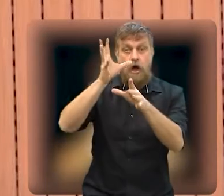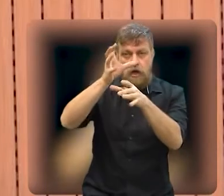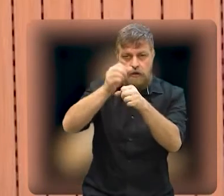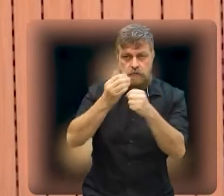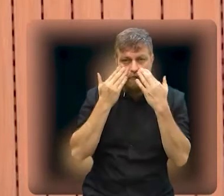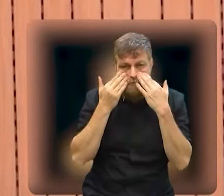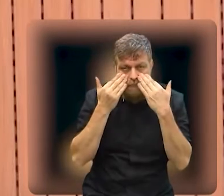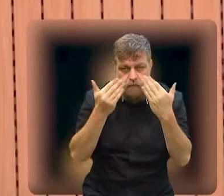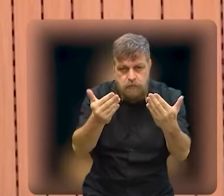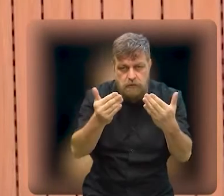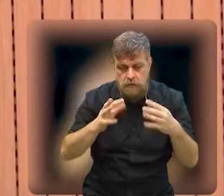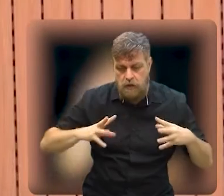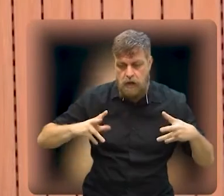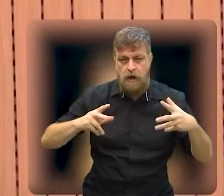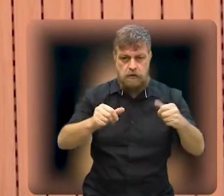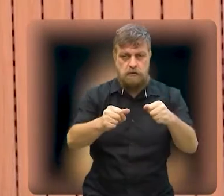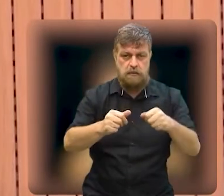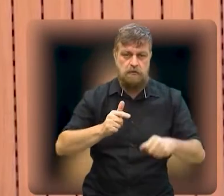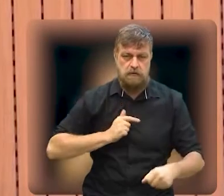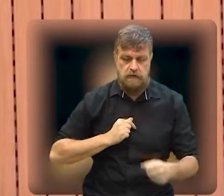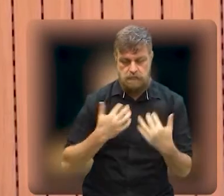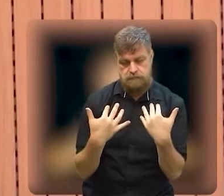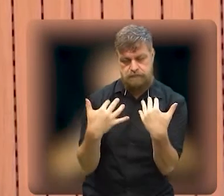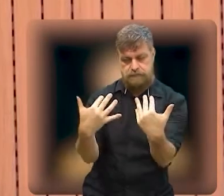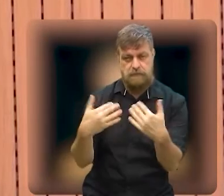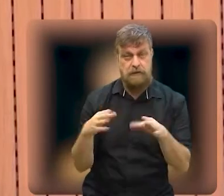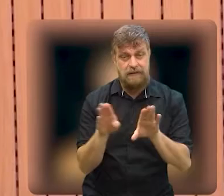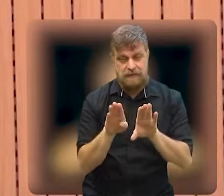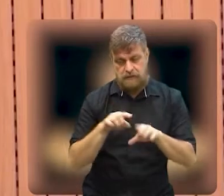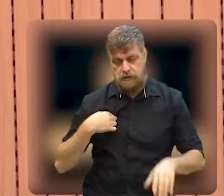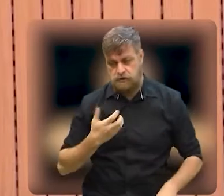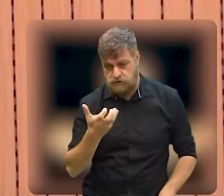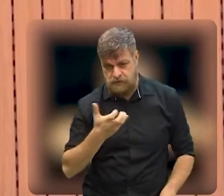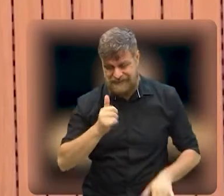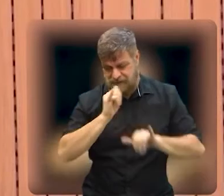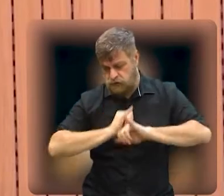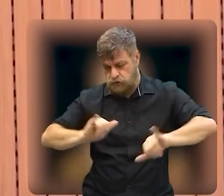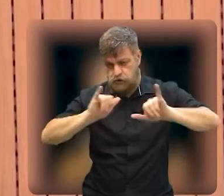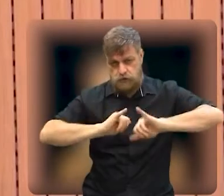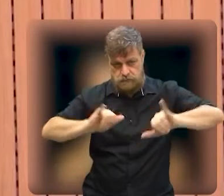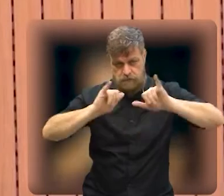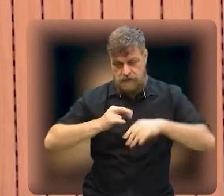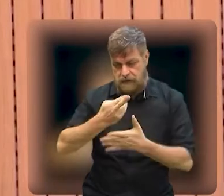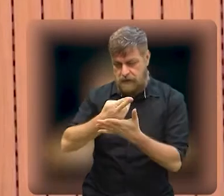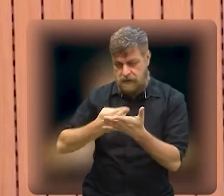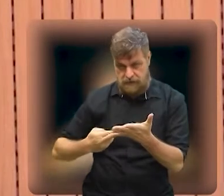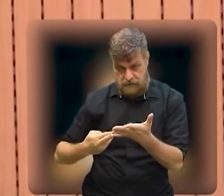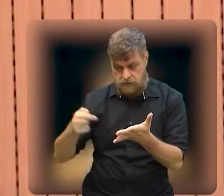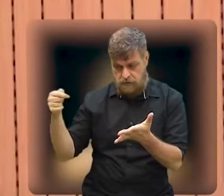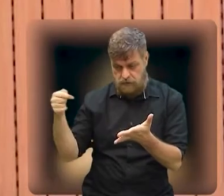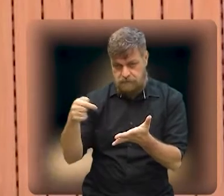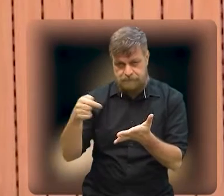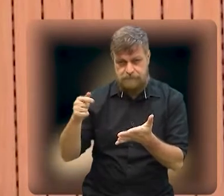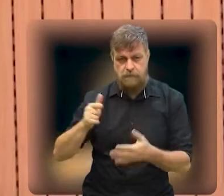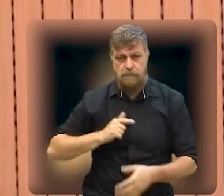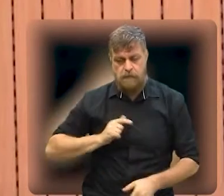dia e que todo mundo possa ter acesso, inclusive. A gente quer, inclusive divulgar esse relatório para